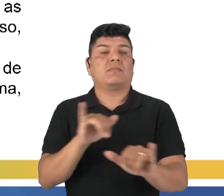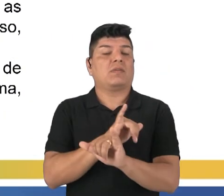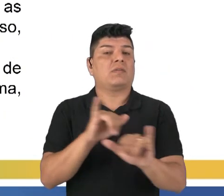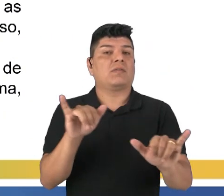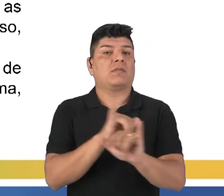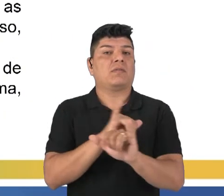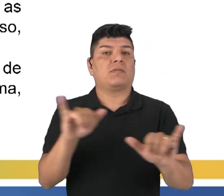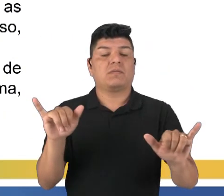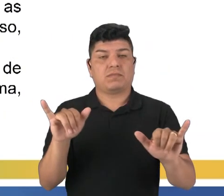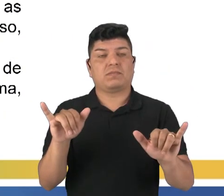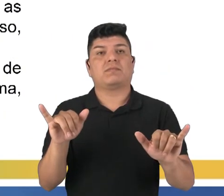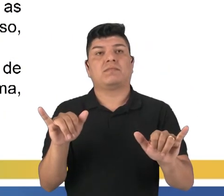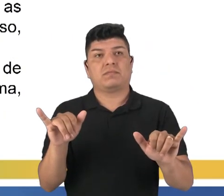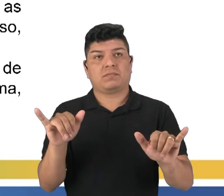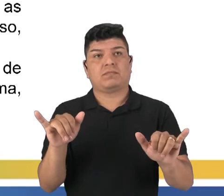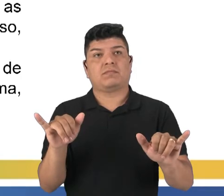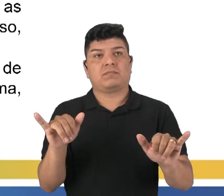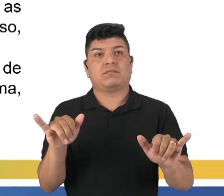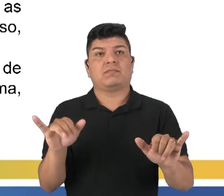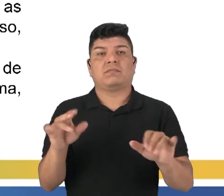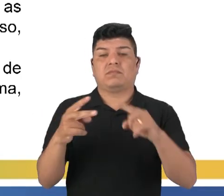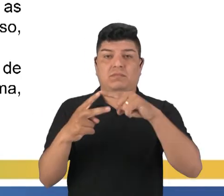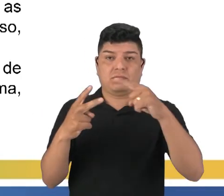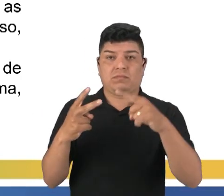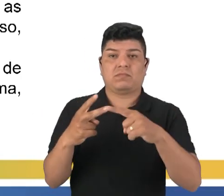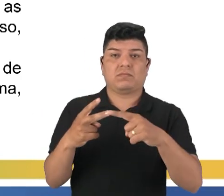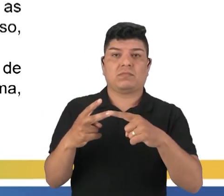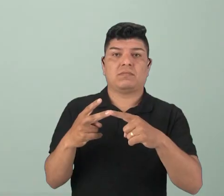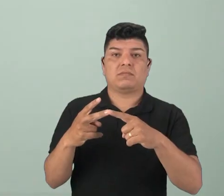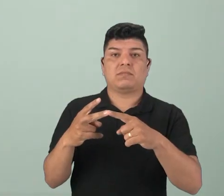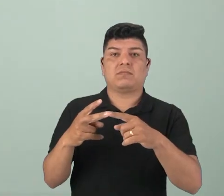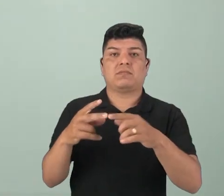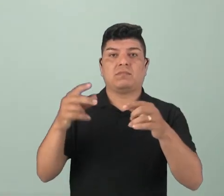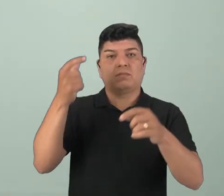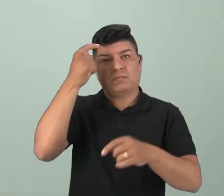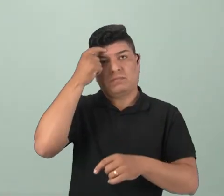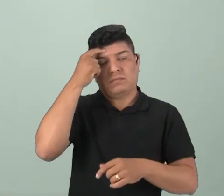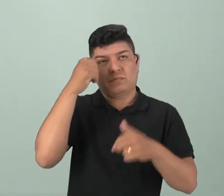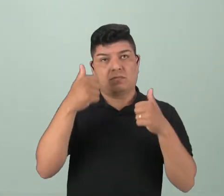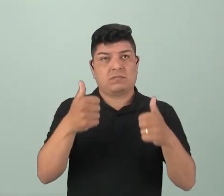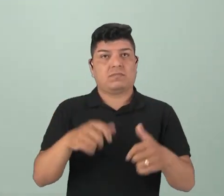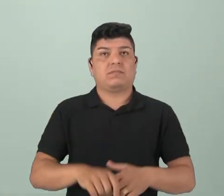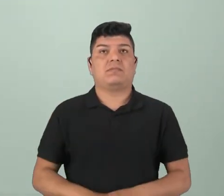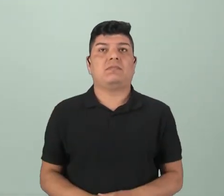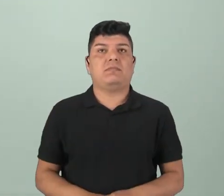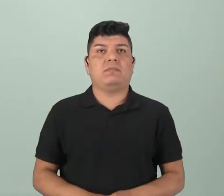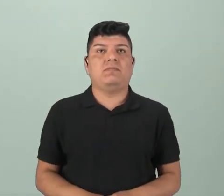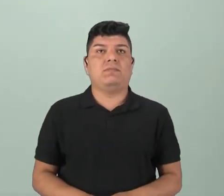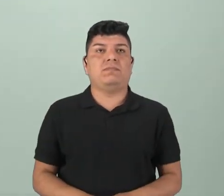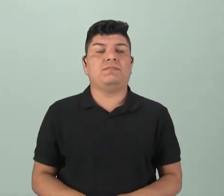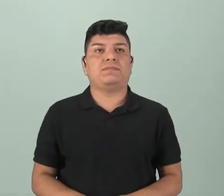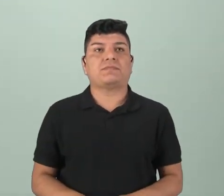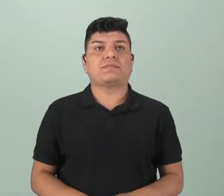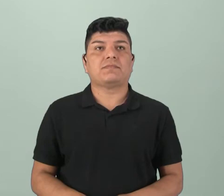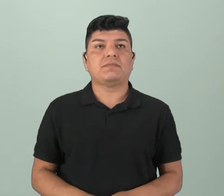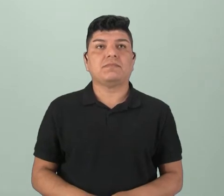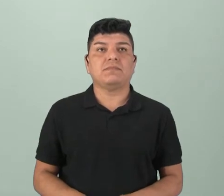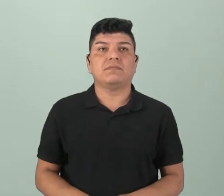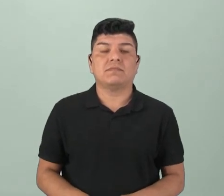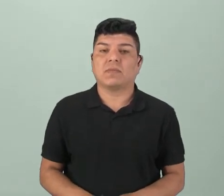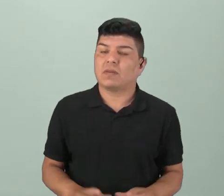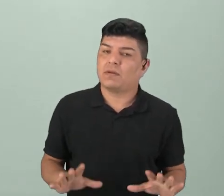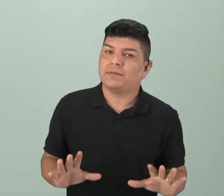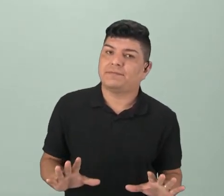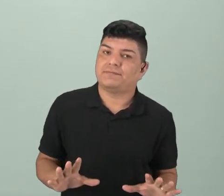expositivos informativos. Então, a gente tem essas duas linhas aí de pensamento, tá bom? Então, não